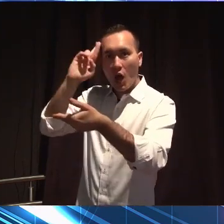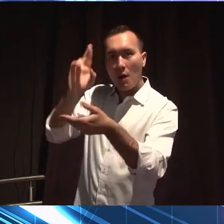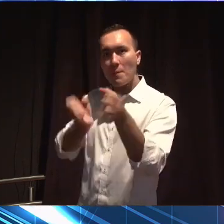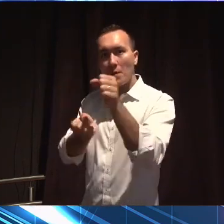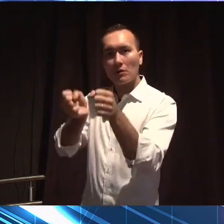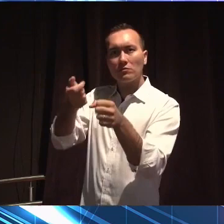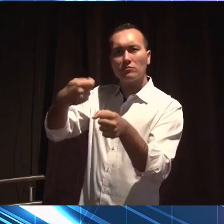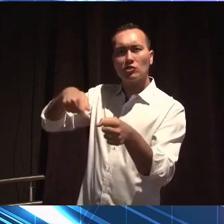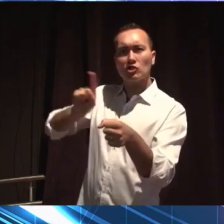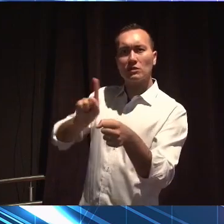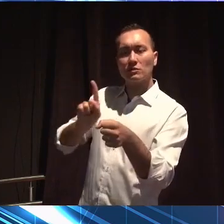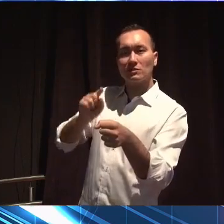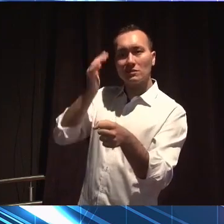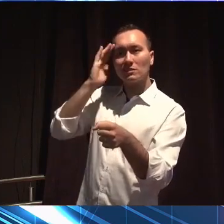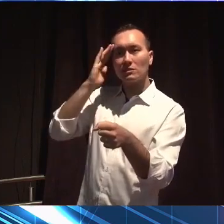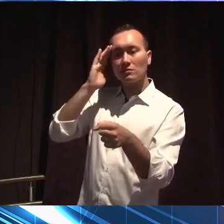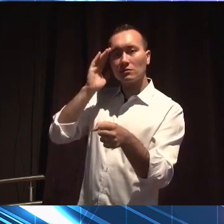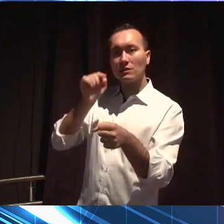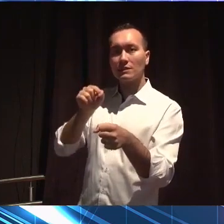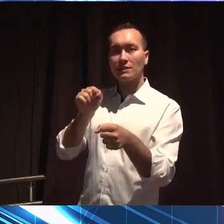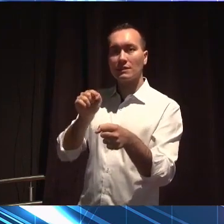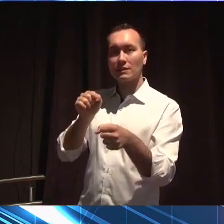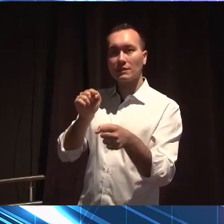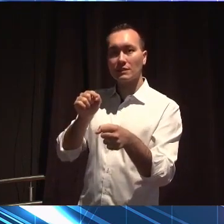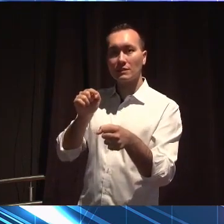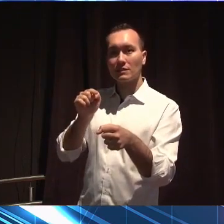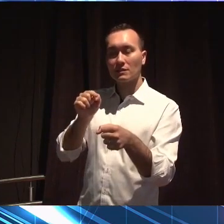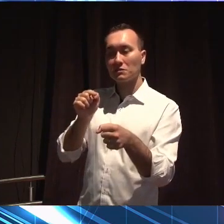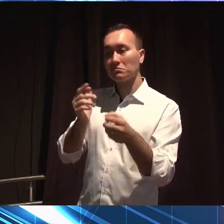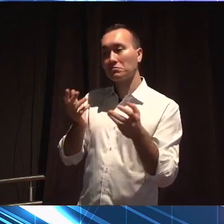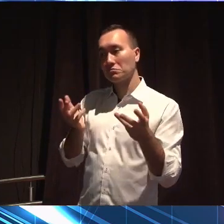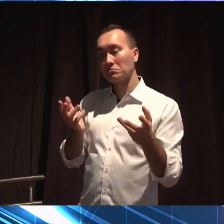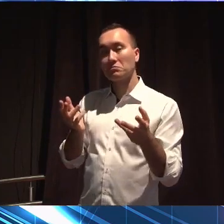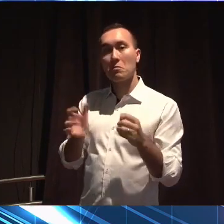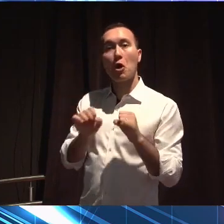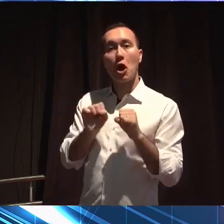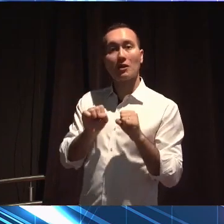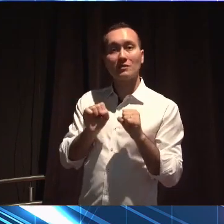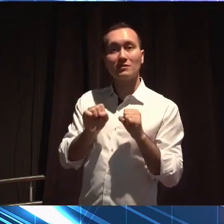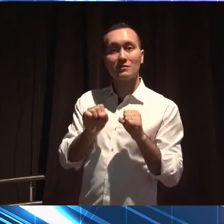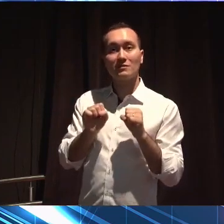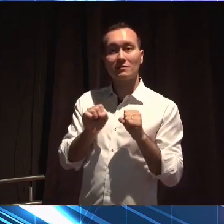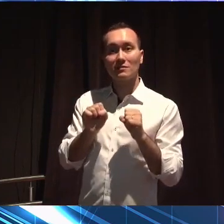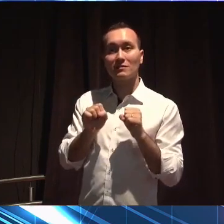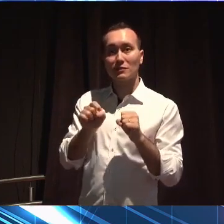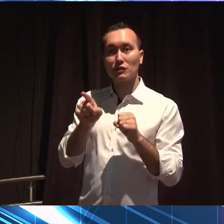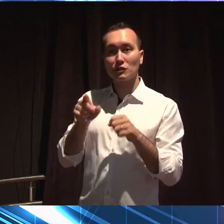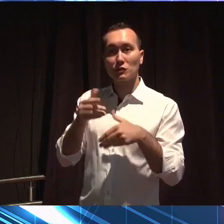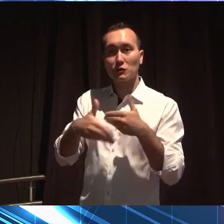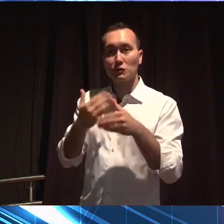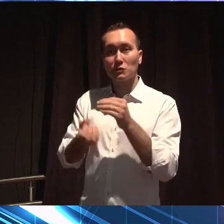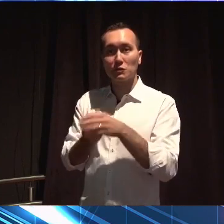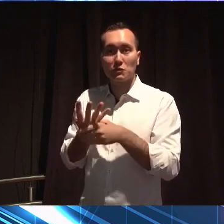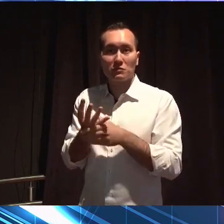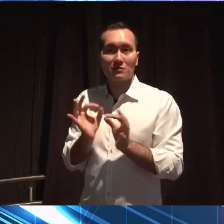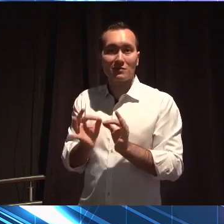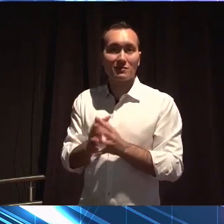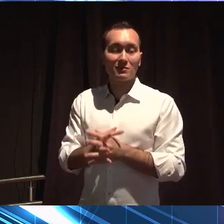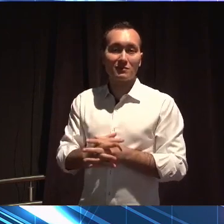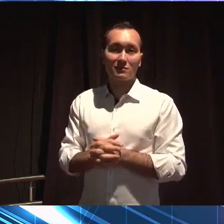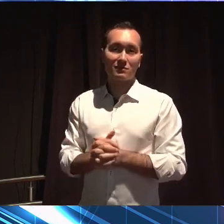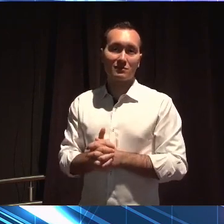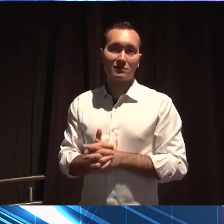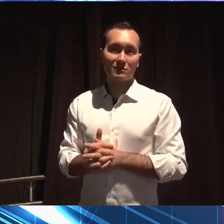nós precisamos pensar produtos de uma forma diferente. E aqui, obviamente, né, você tem conexão, às vezes, de ecossistemas e de ecossistemas.